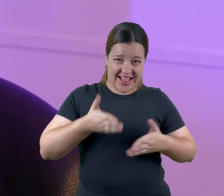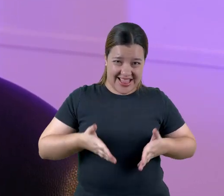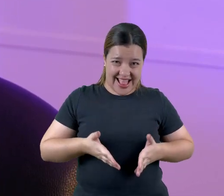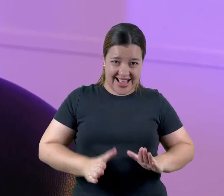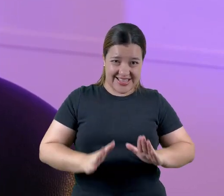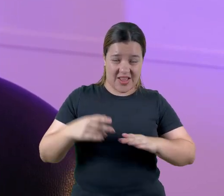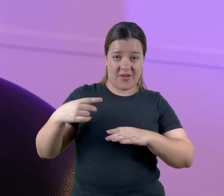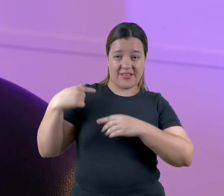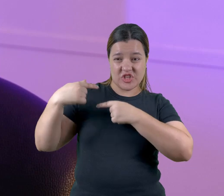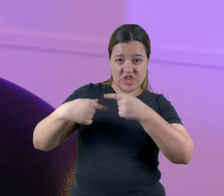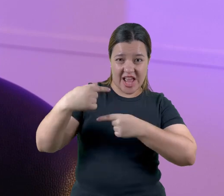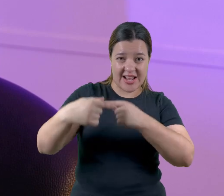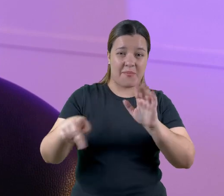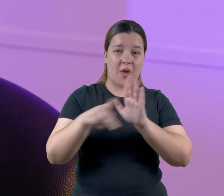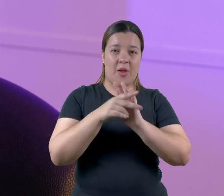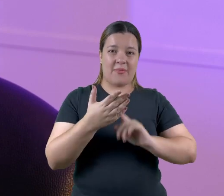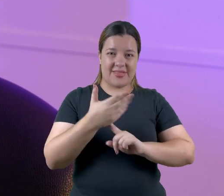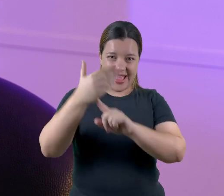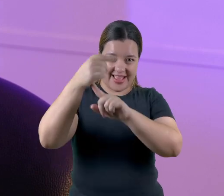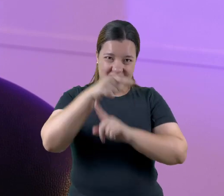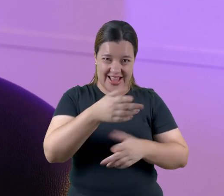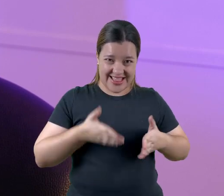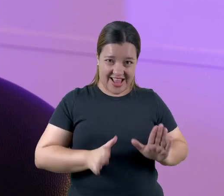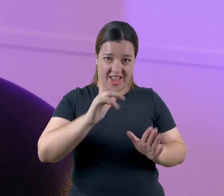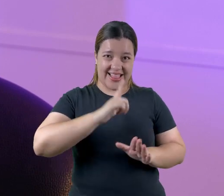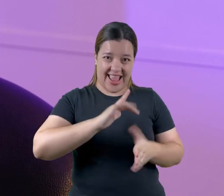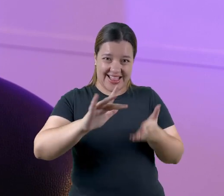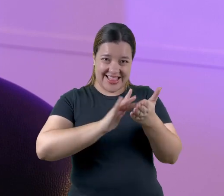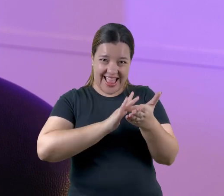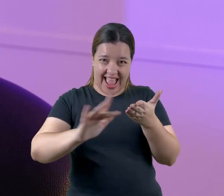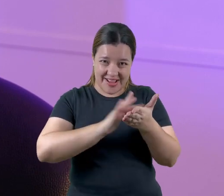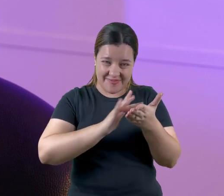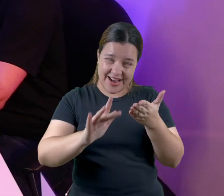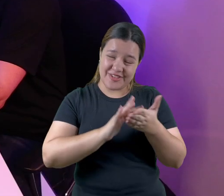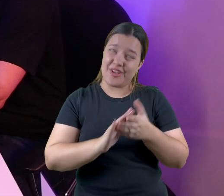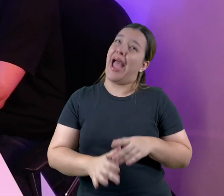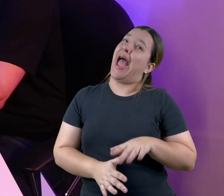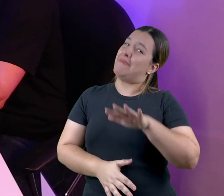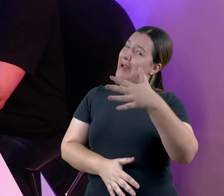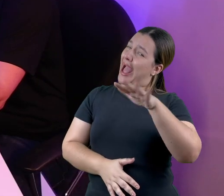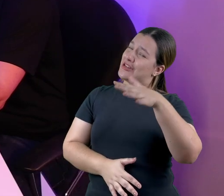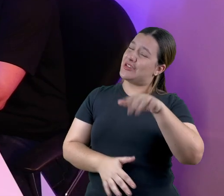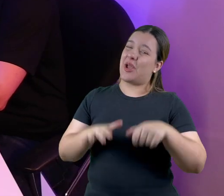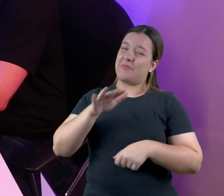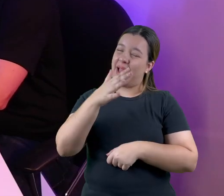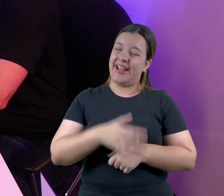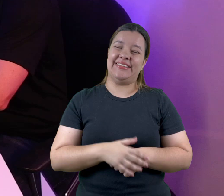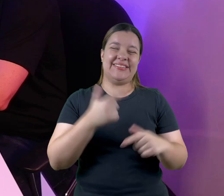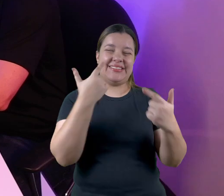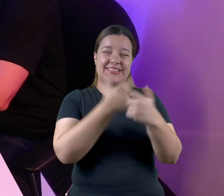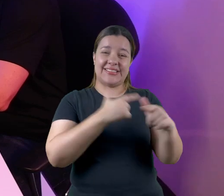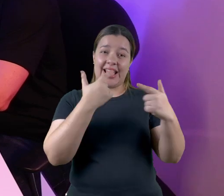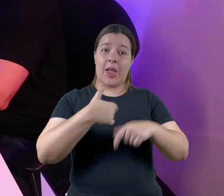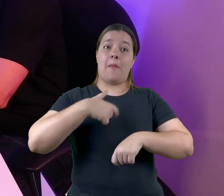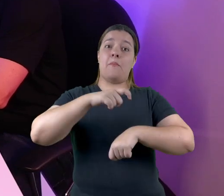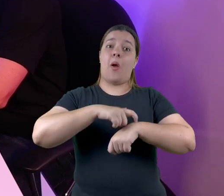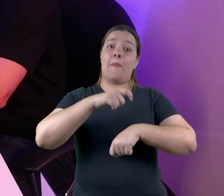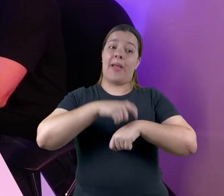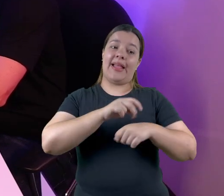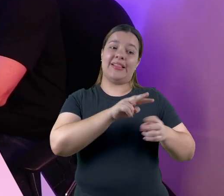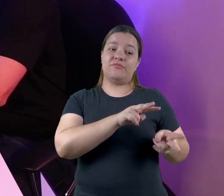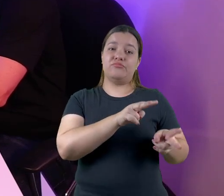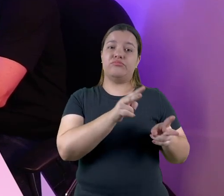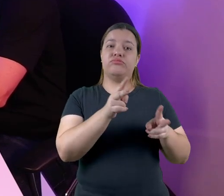Você é de uma geração tecnológica né você já nasce com o tablet na mão né praticamente é mais ou menos mais ou menos eu peguei Acho que mais a